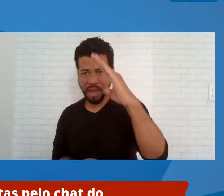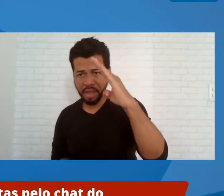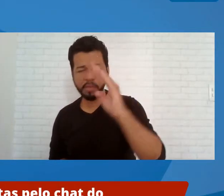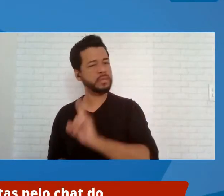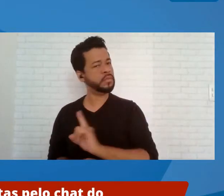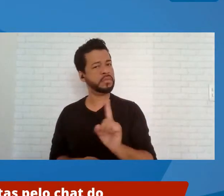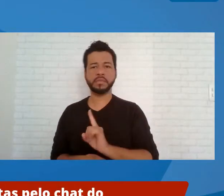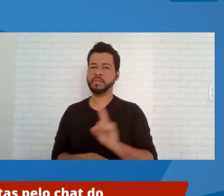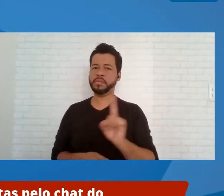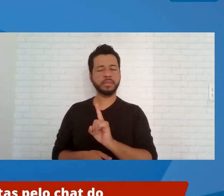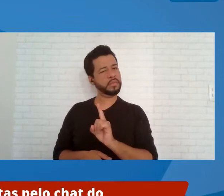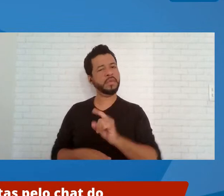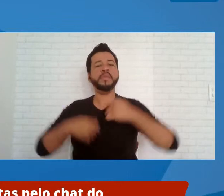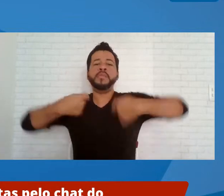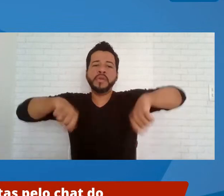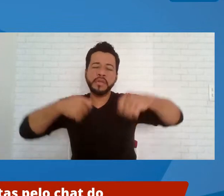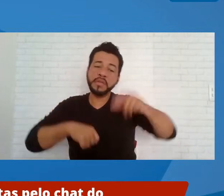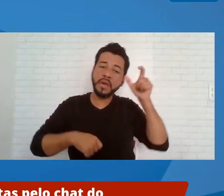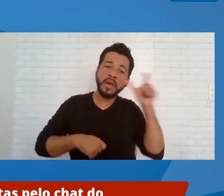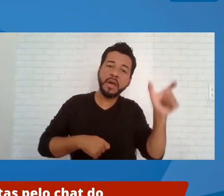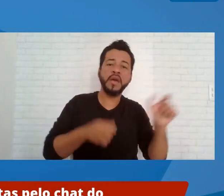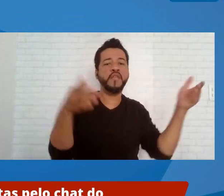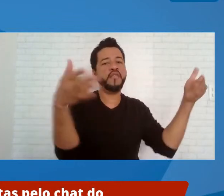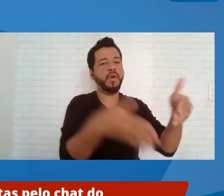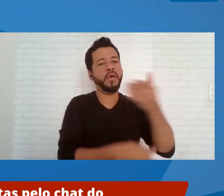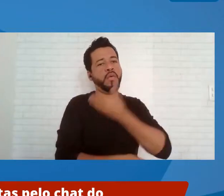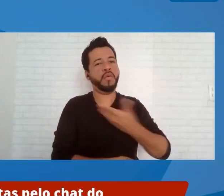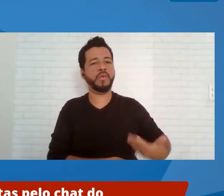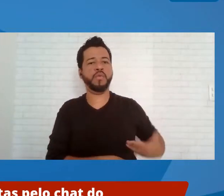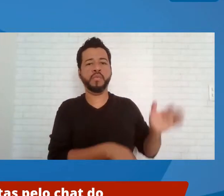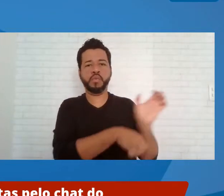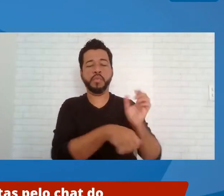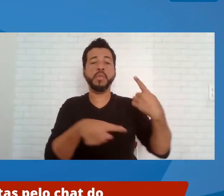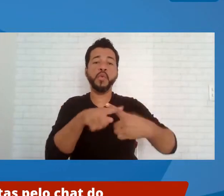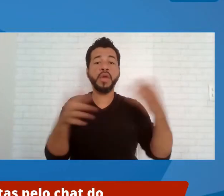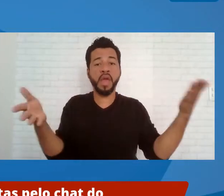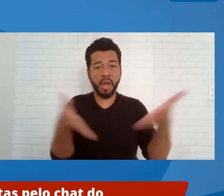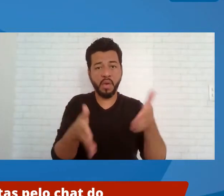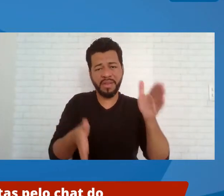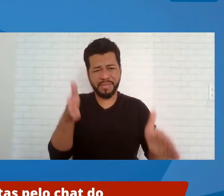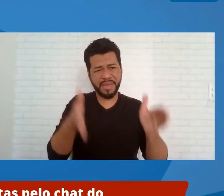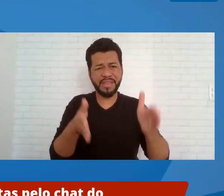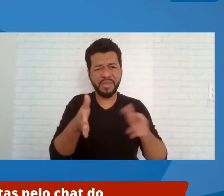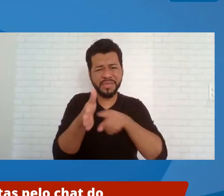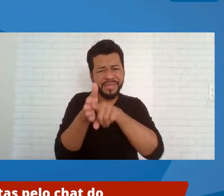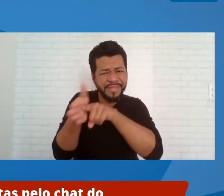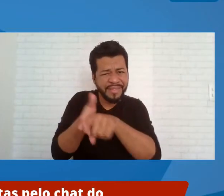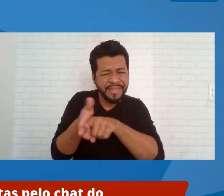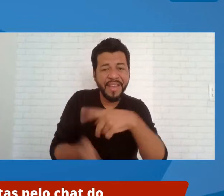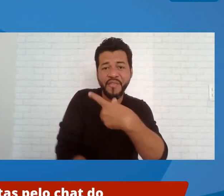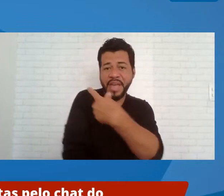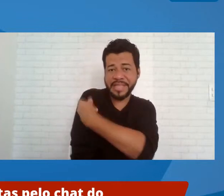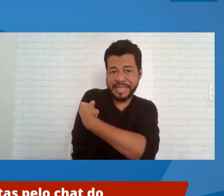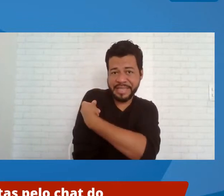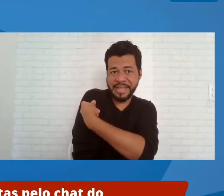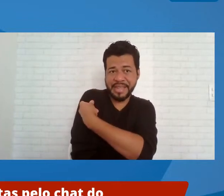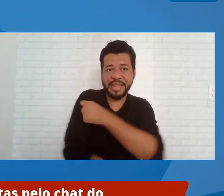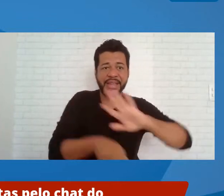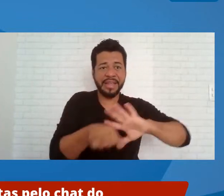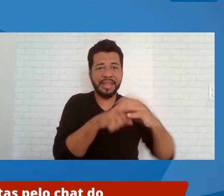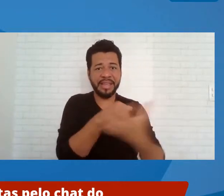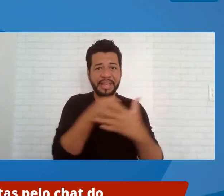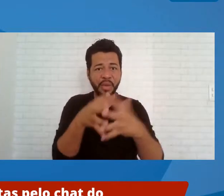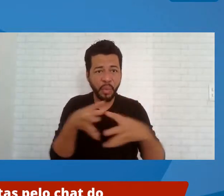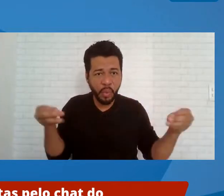mesmo das vacinas é um interesse da vida das pessoas. Bolsonaro trata de politizar e ideologizar porque os Estados